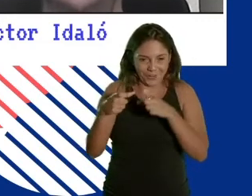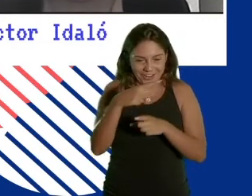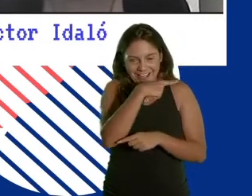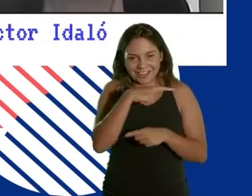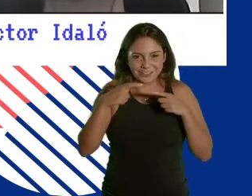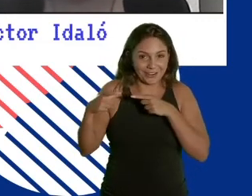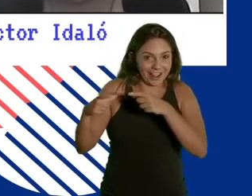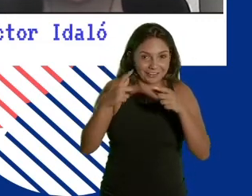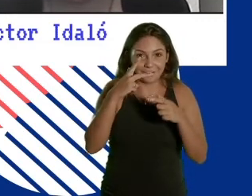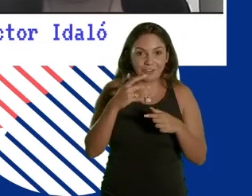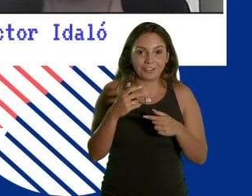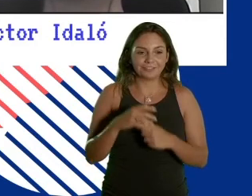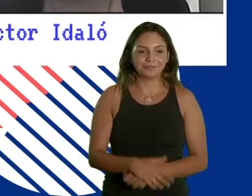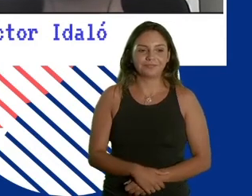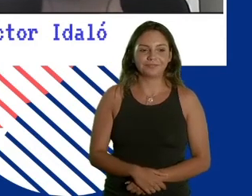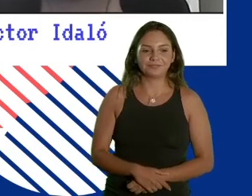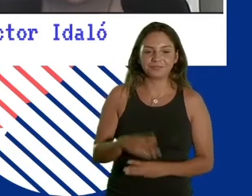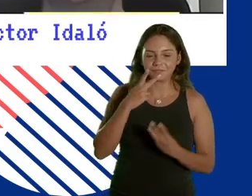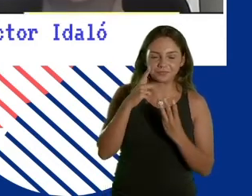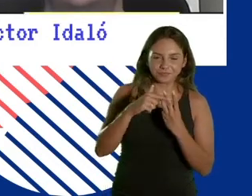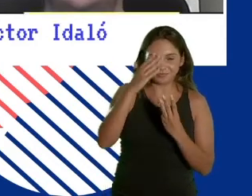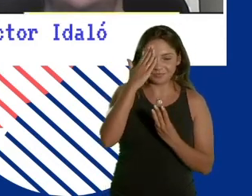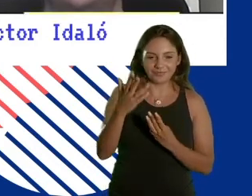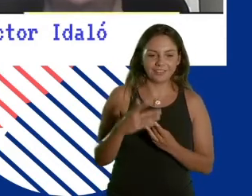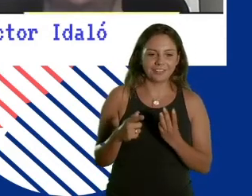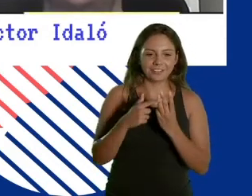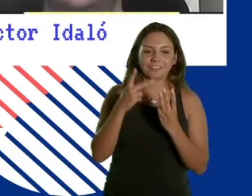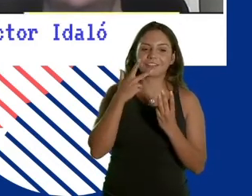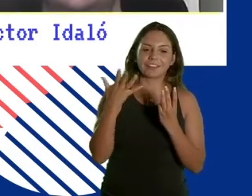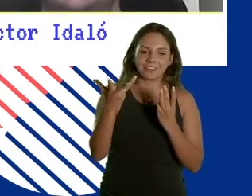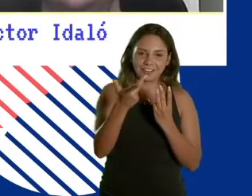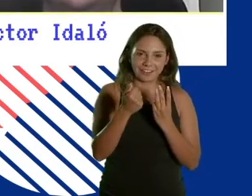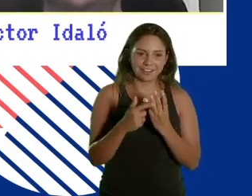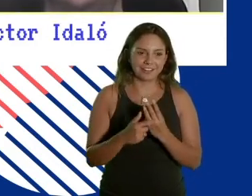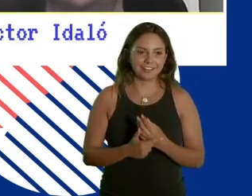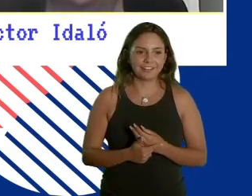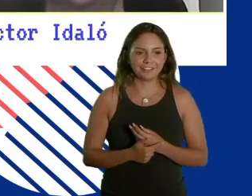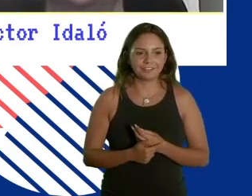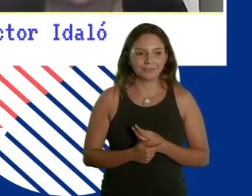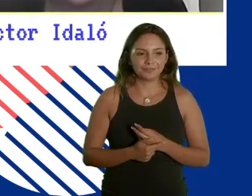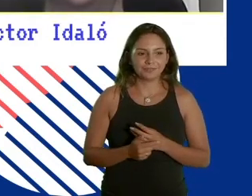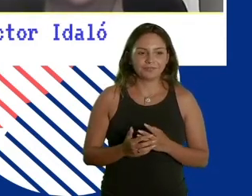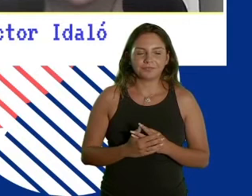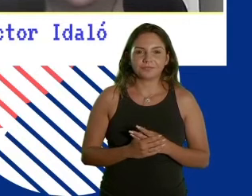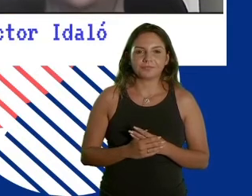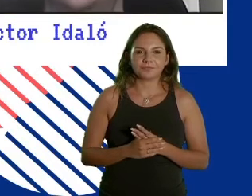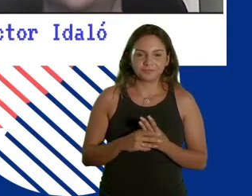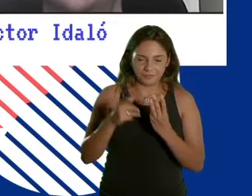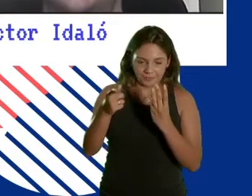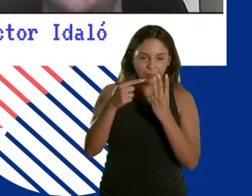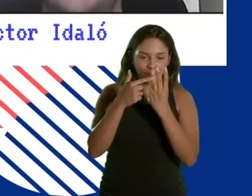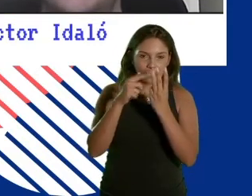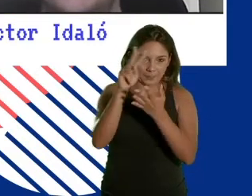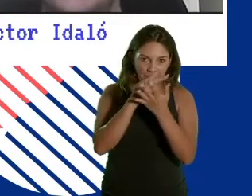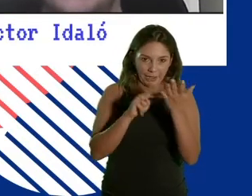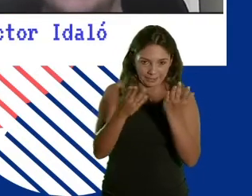aqui. Obrigado. Vilma, excelente. Excelente. Obrigada, querido. João Vitor, e você? O que,